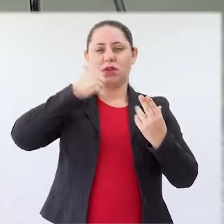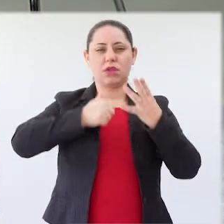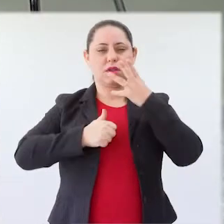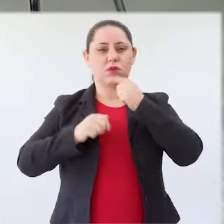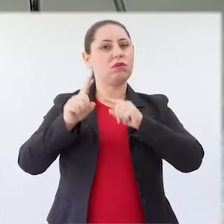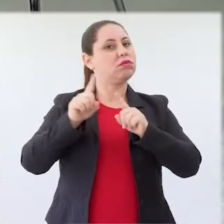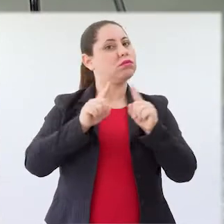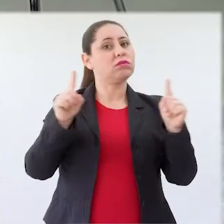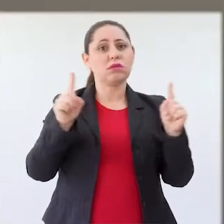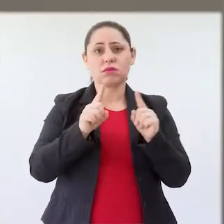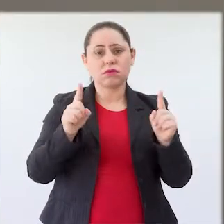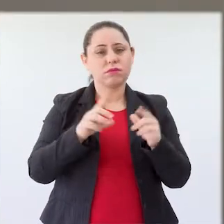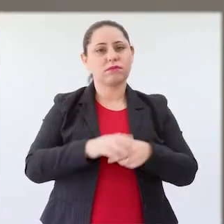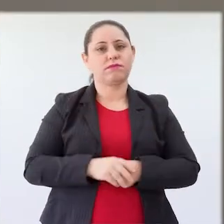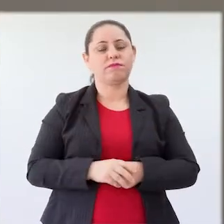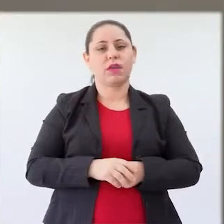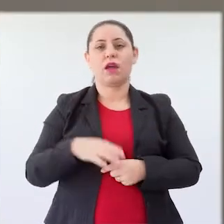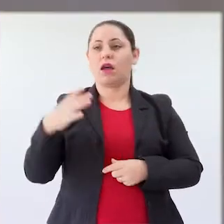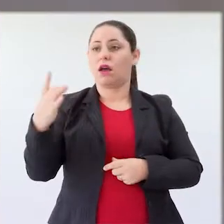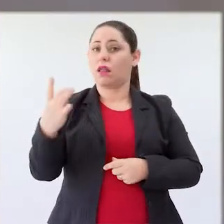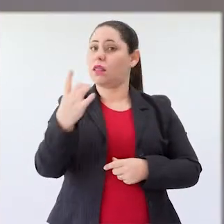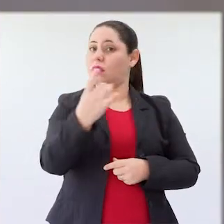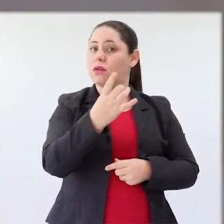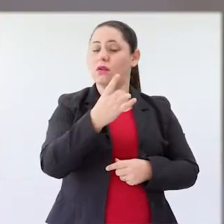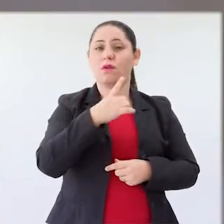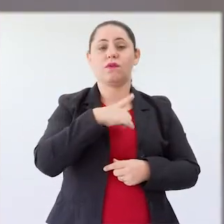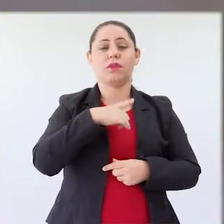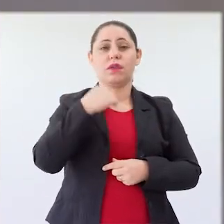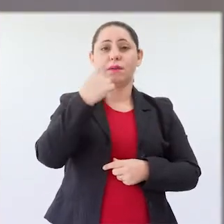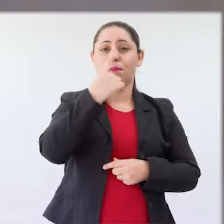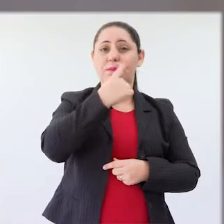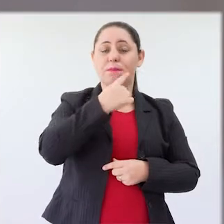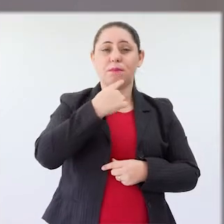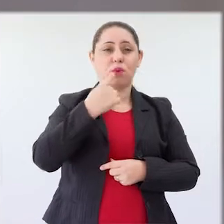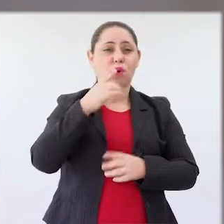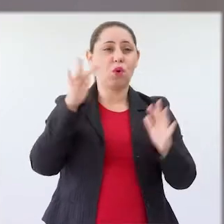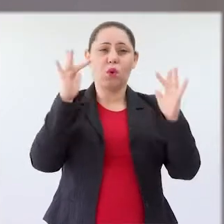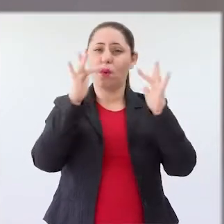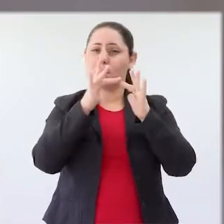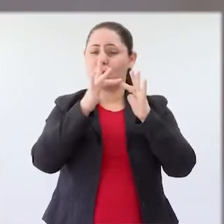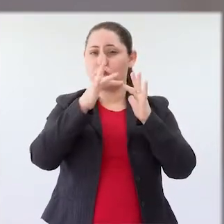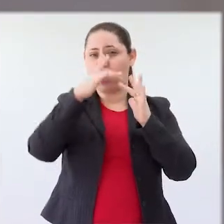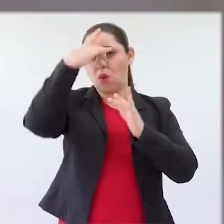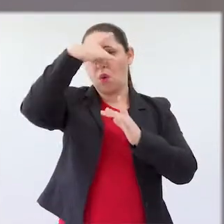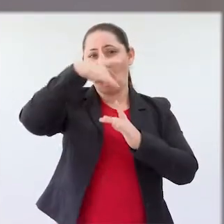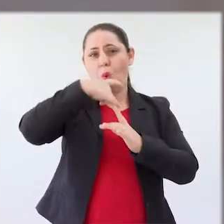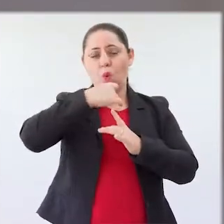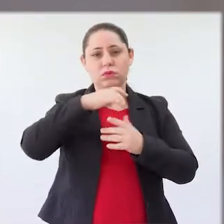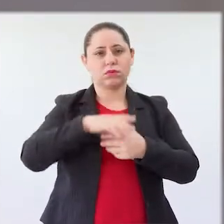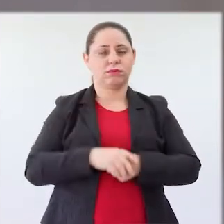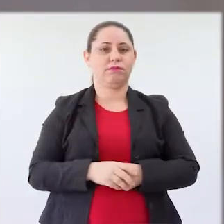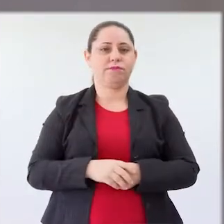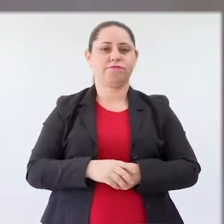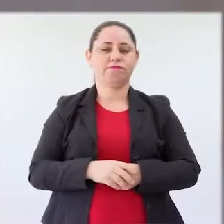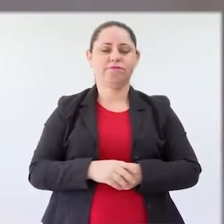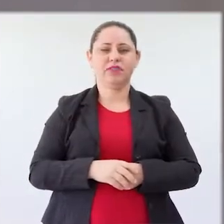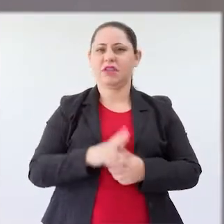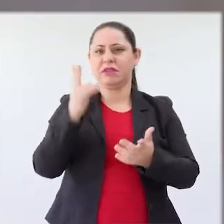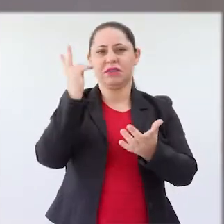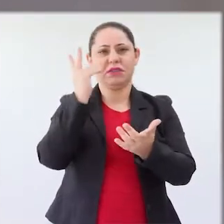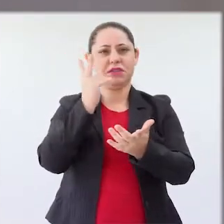bonito. Não. Cada um tem o seu lábio, cada um vai combinar com ele, né? Não sempre